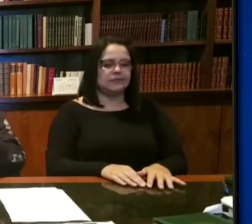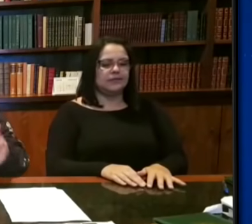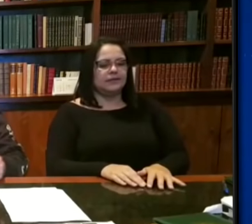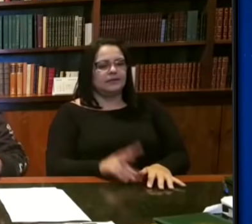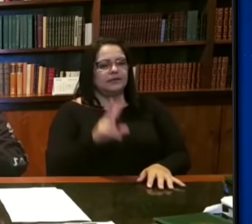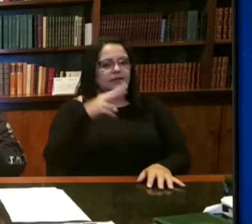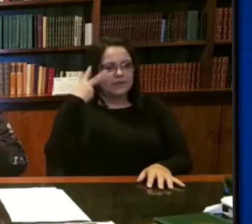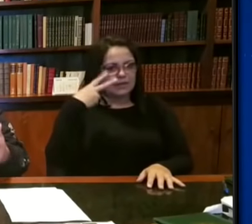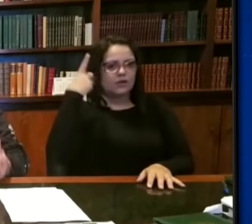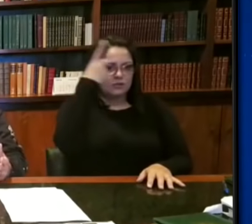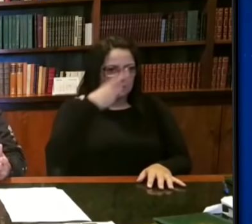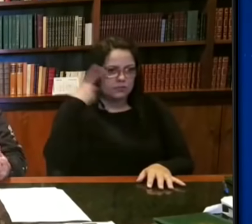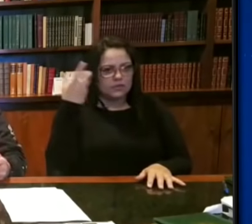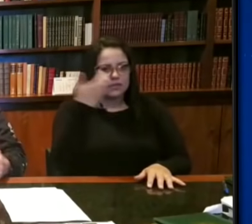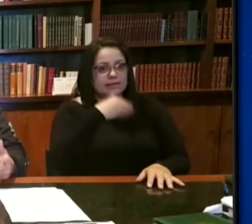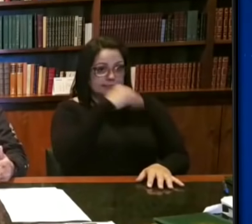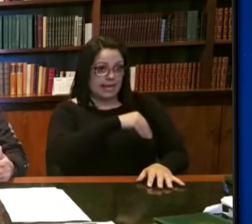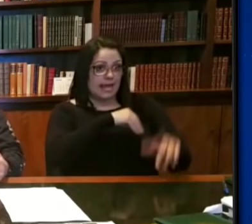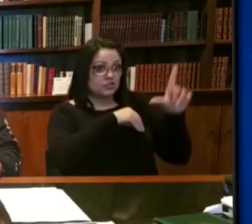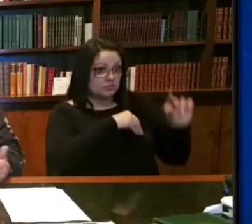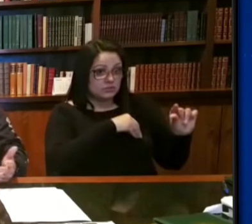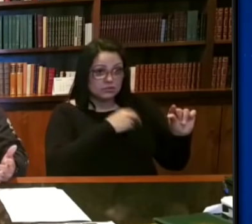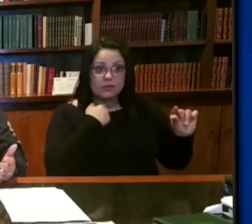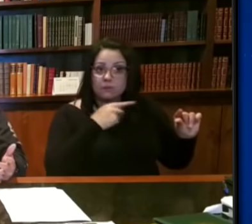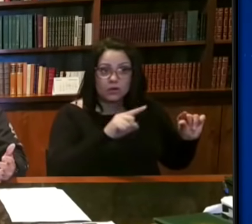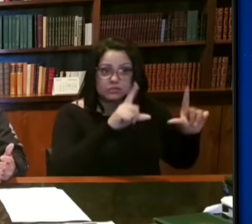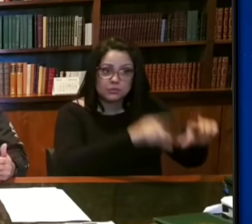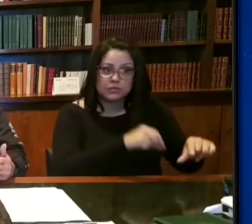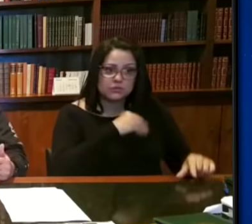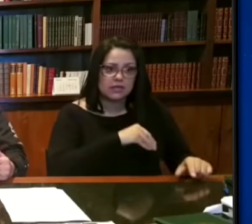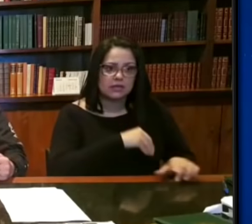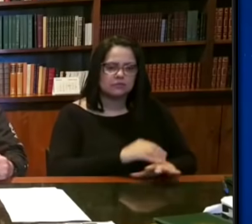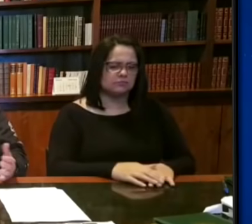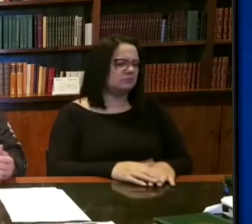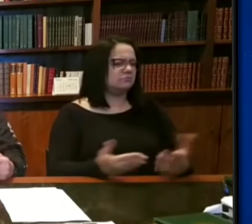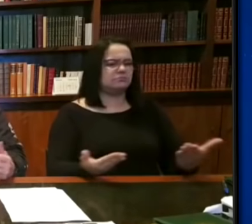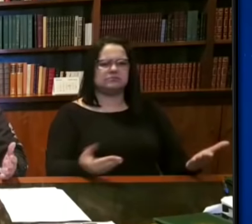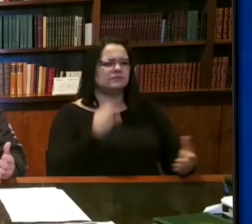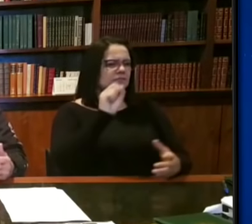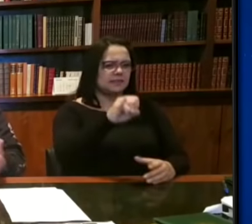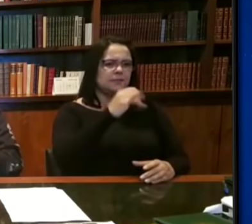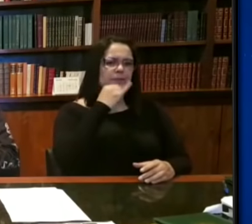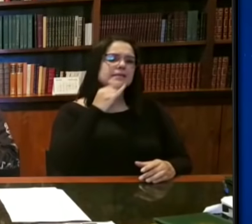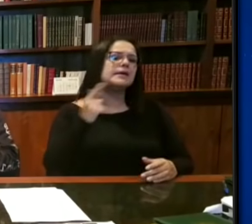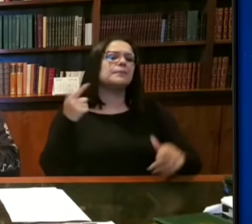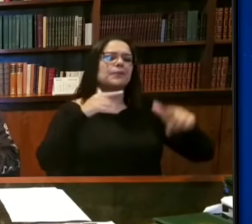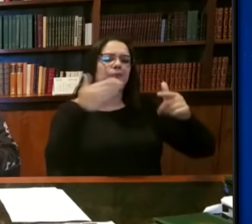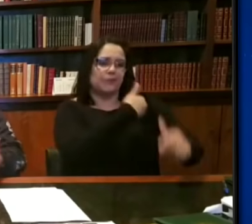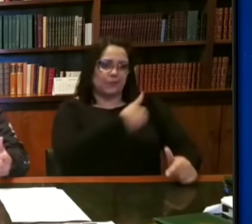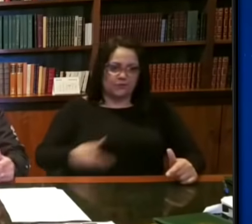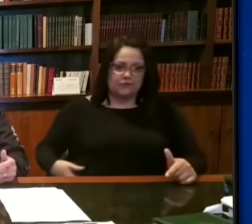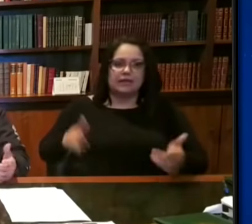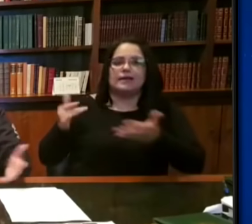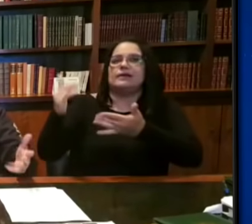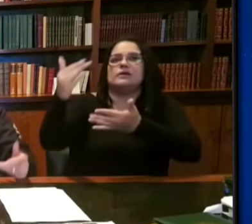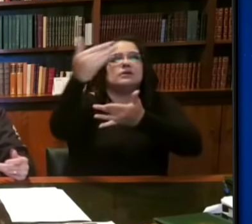do Estado qualquer, quisesse reduzir o salário. Não pode. Agora, eu pergunto uma coisa. E se a arrecadação, vamos supor, espera que não, mas se é